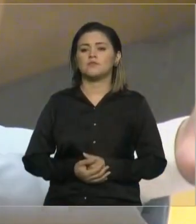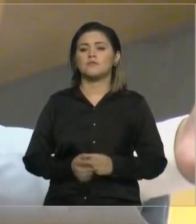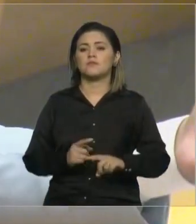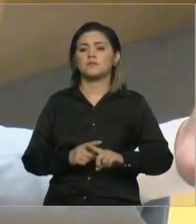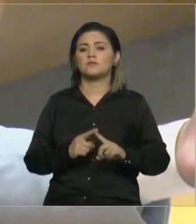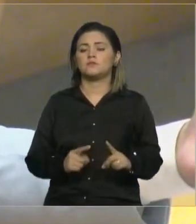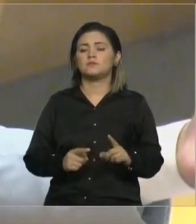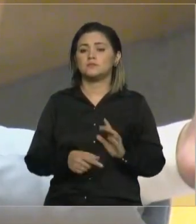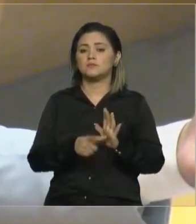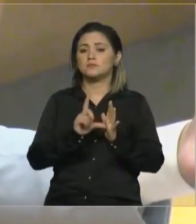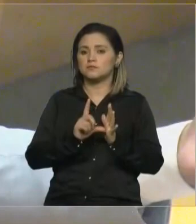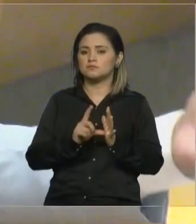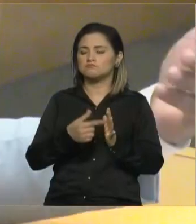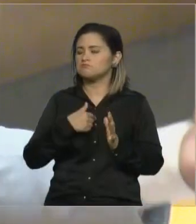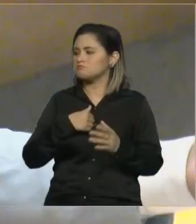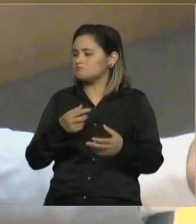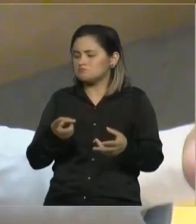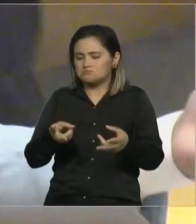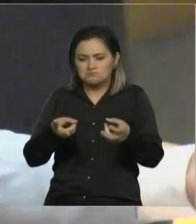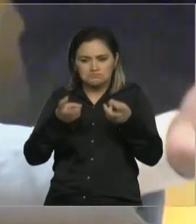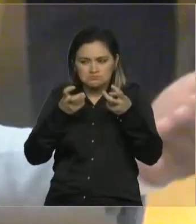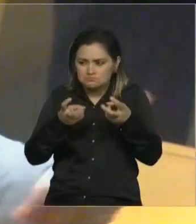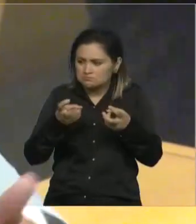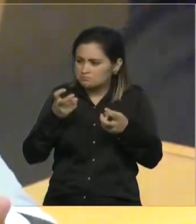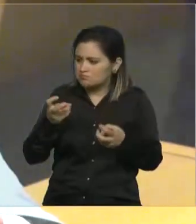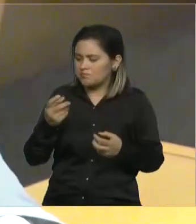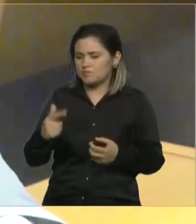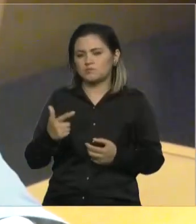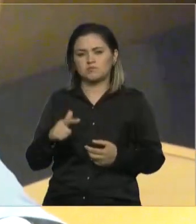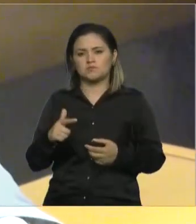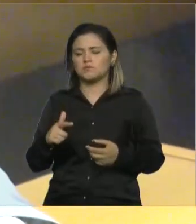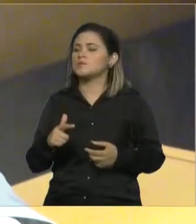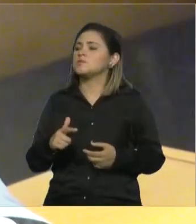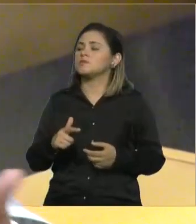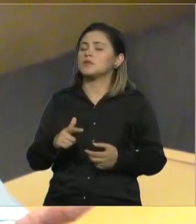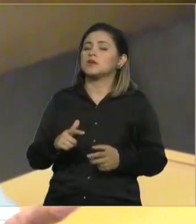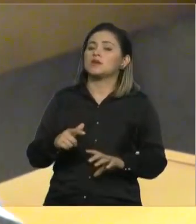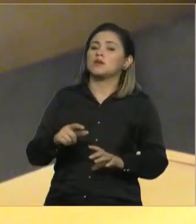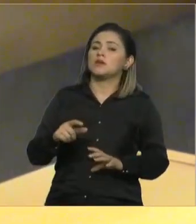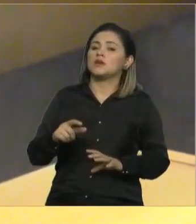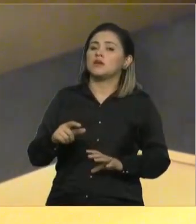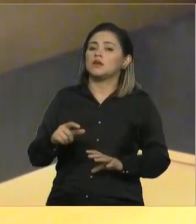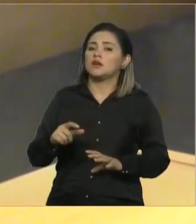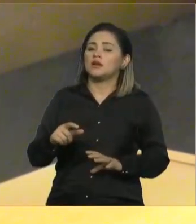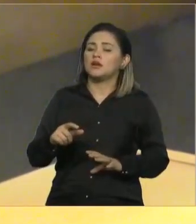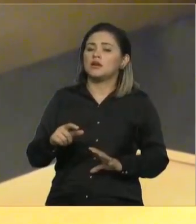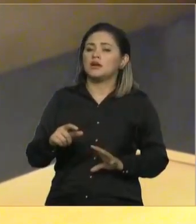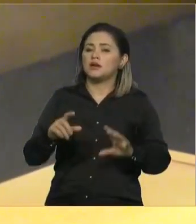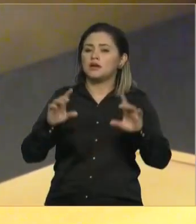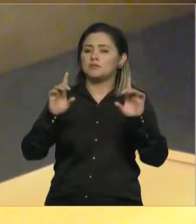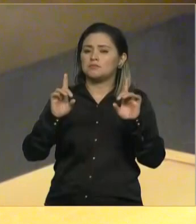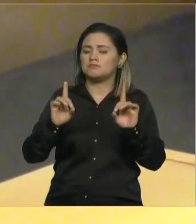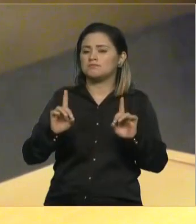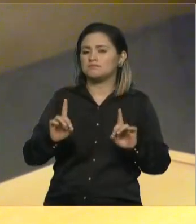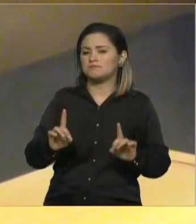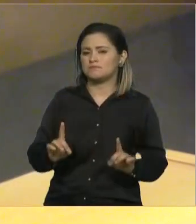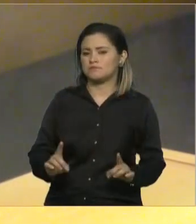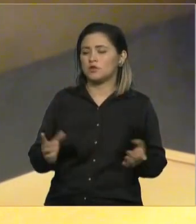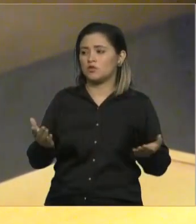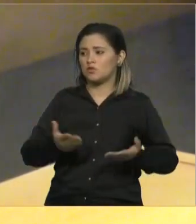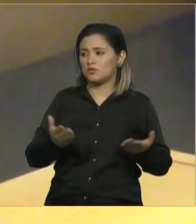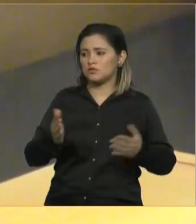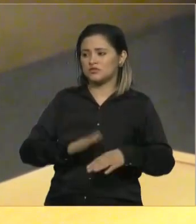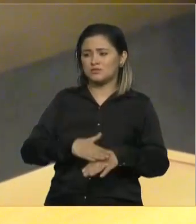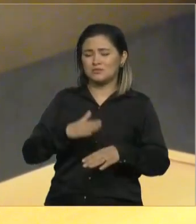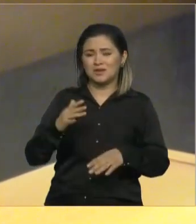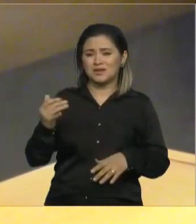percepção da realidade das pessoas com deficiência. E hoje no Brasil, mais de 30% das pessoas,